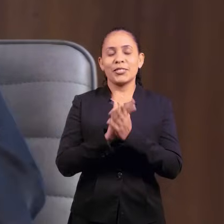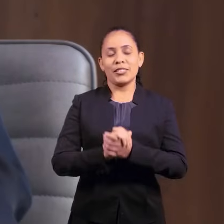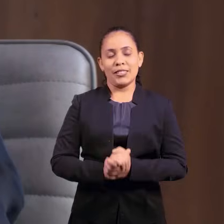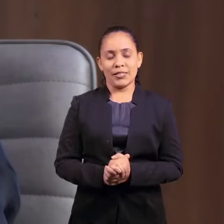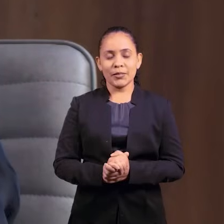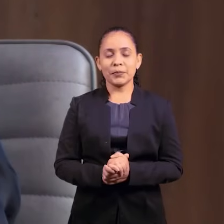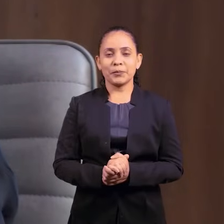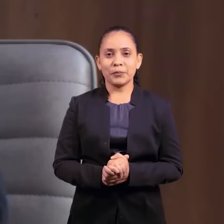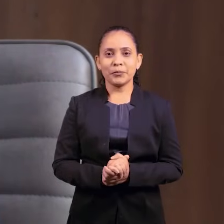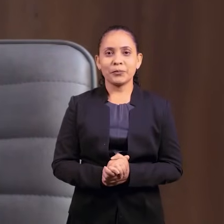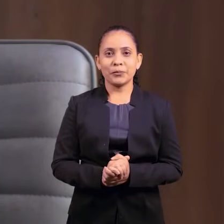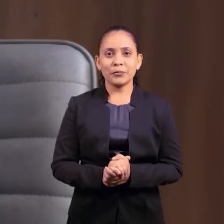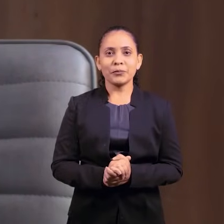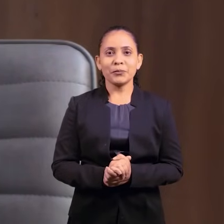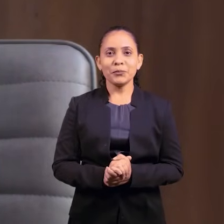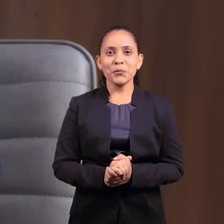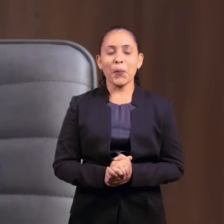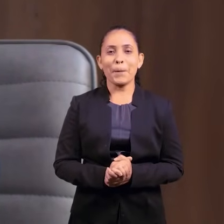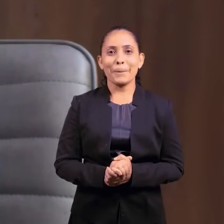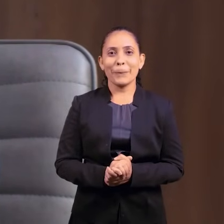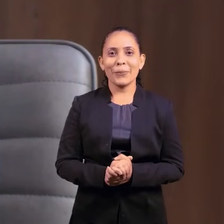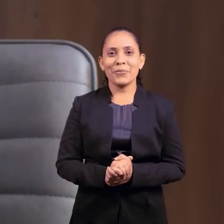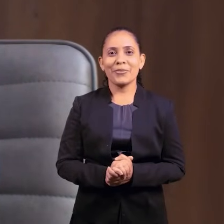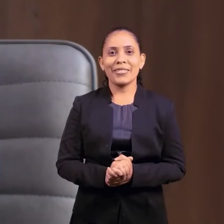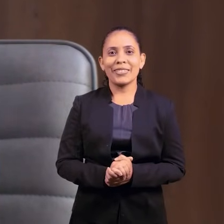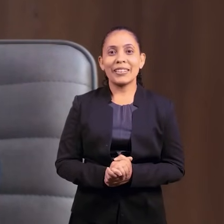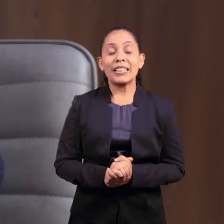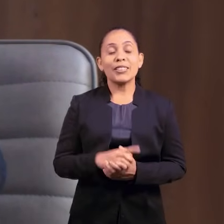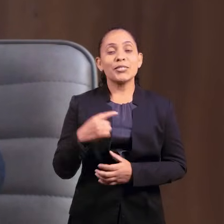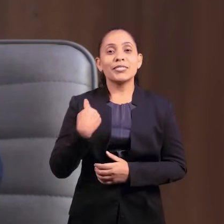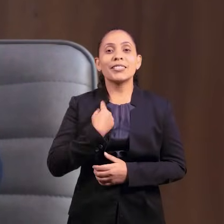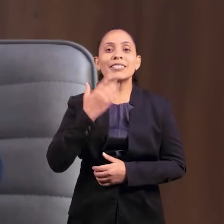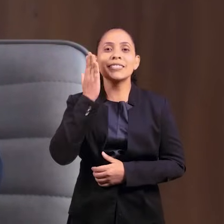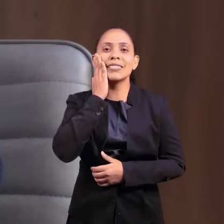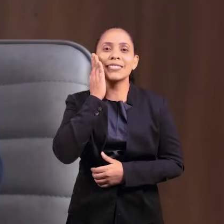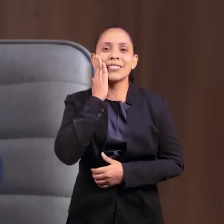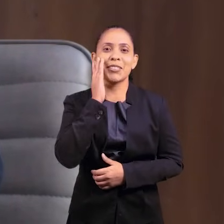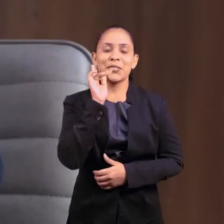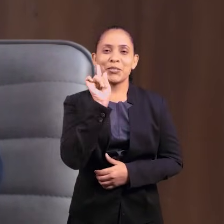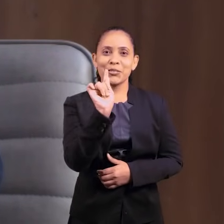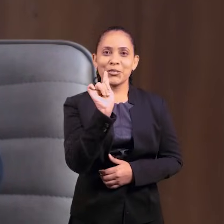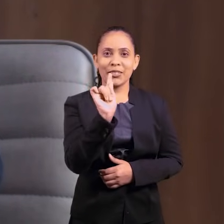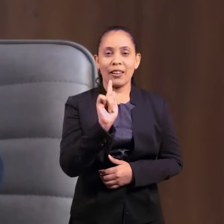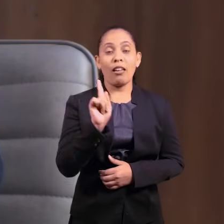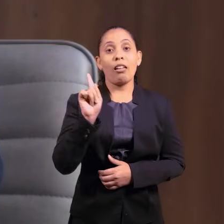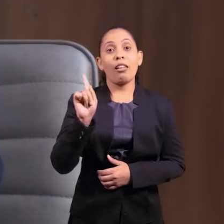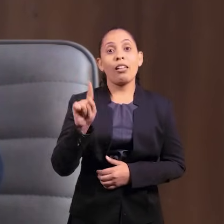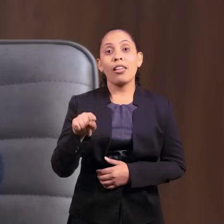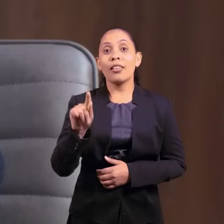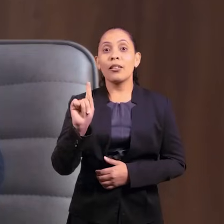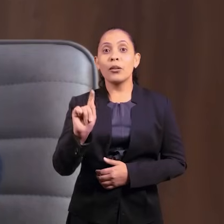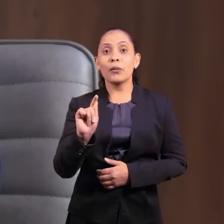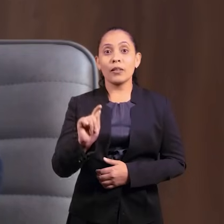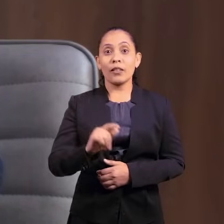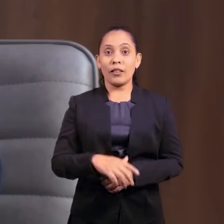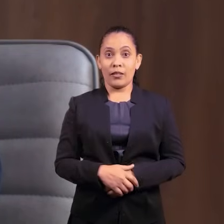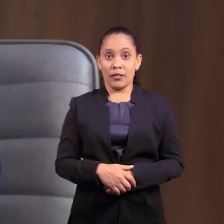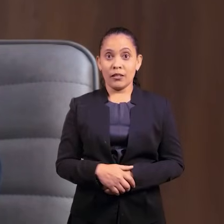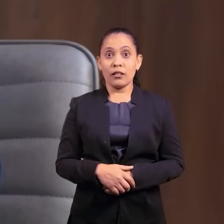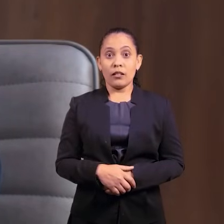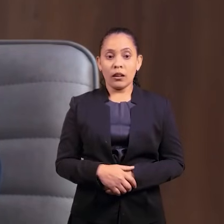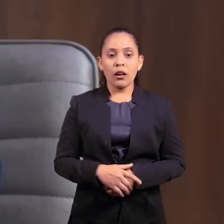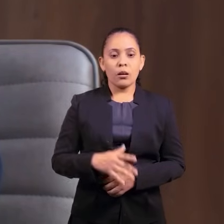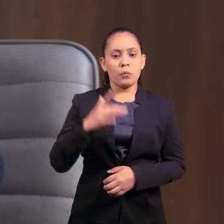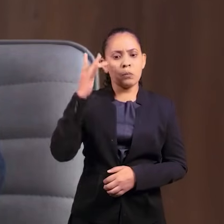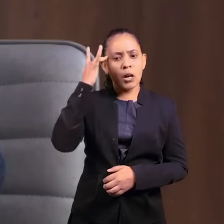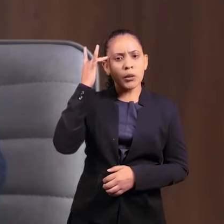também, nós estamos ouvindo aí vocês, a gente entende também que isso é sinal de